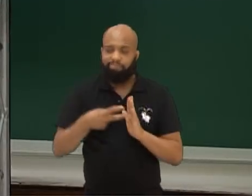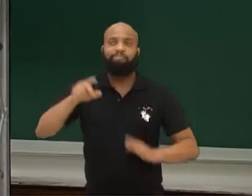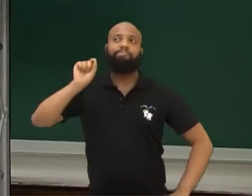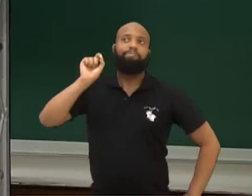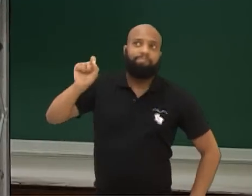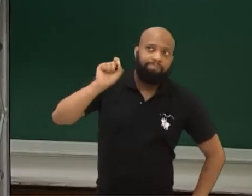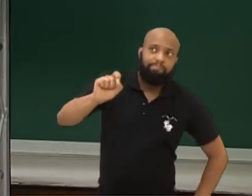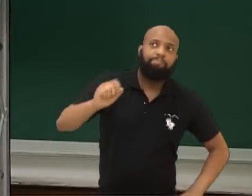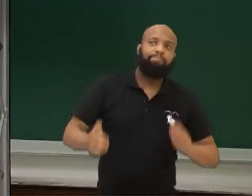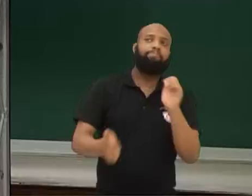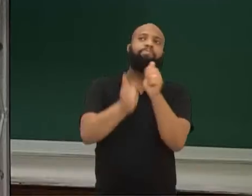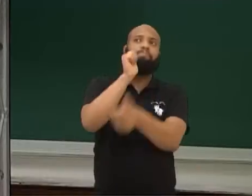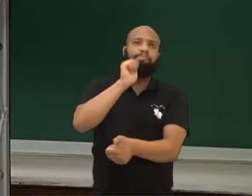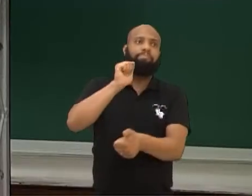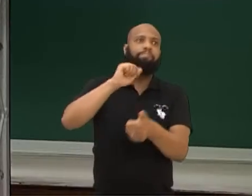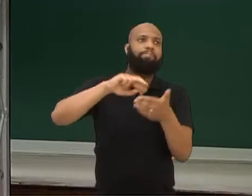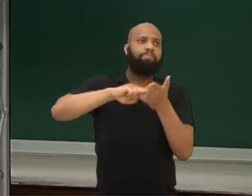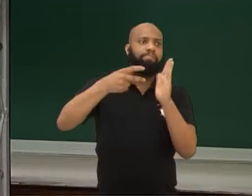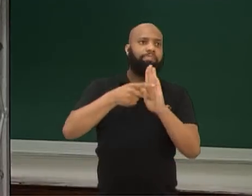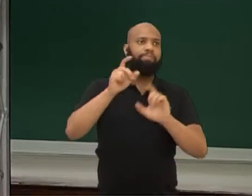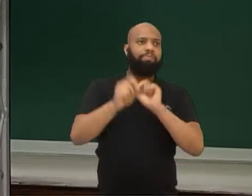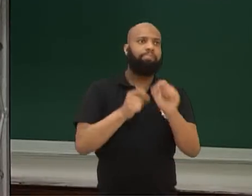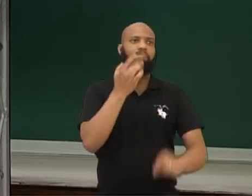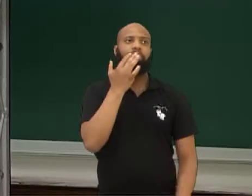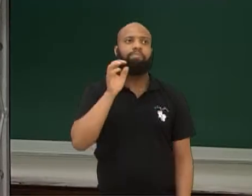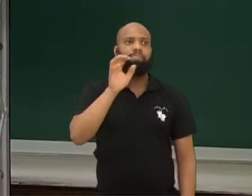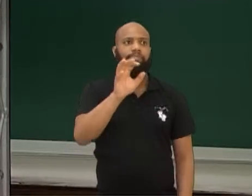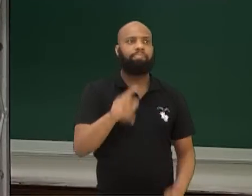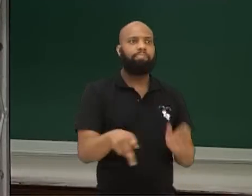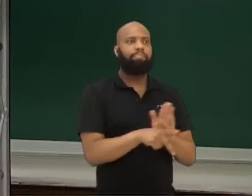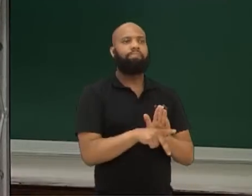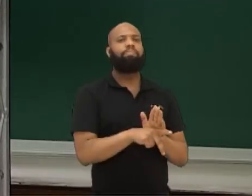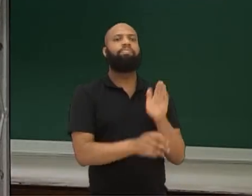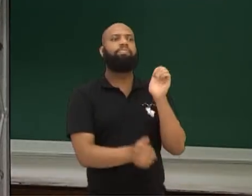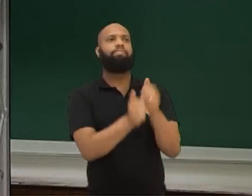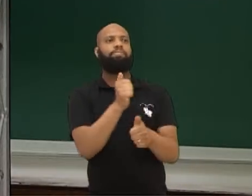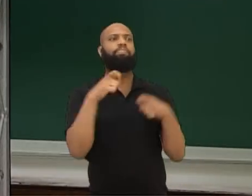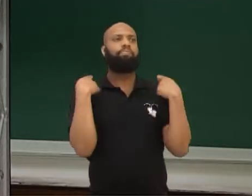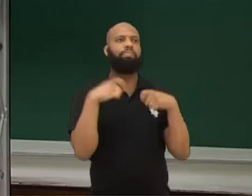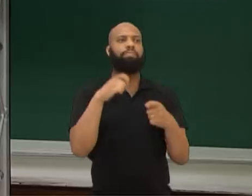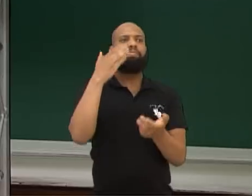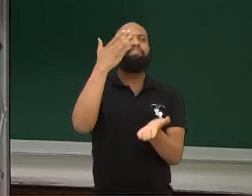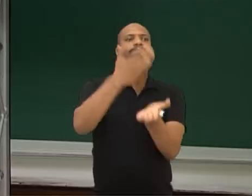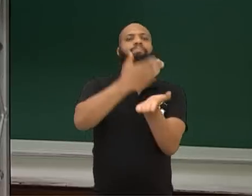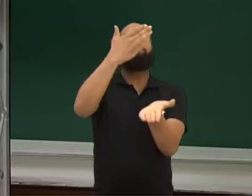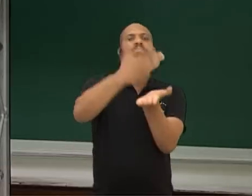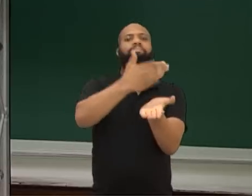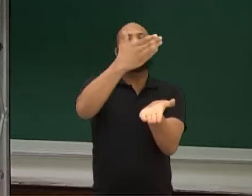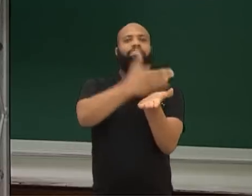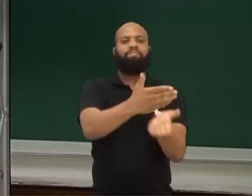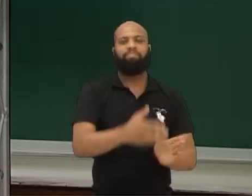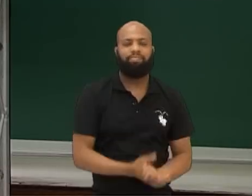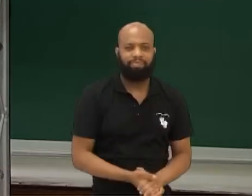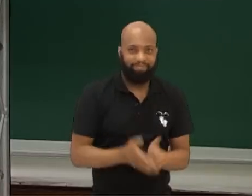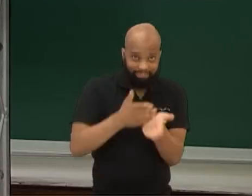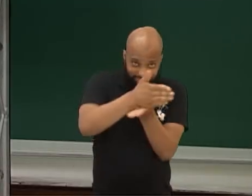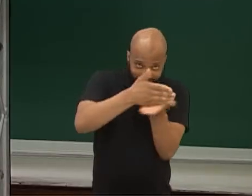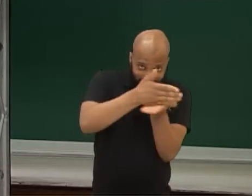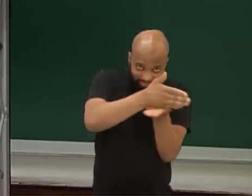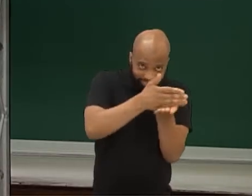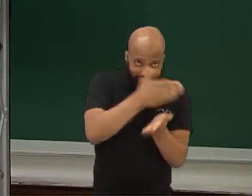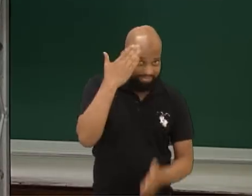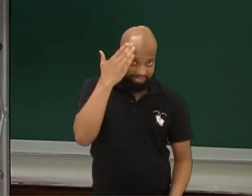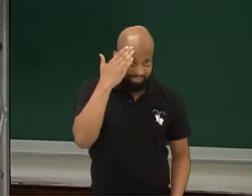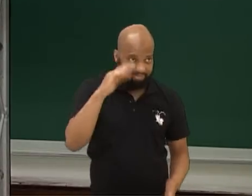então, futebol está dessa cor aqui no gráfico. Ele tem que ser metade. Sabe quanto que é